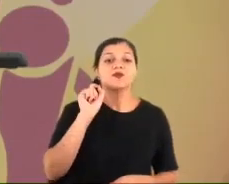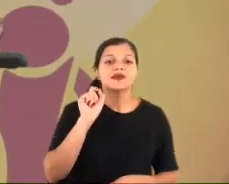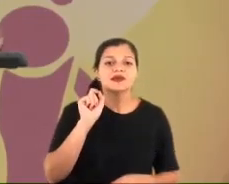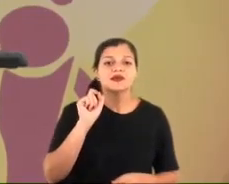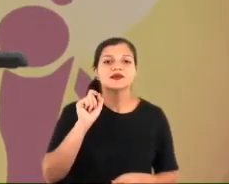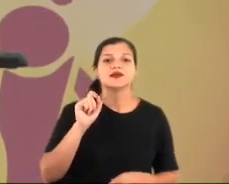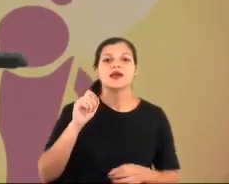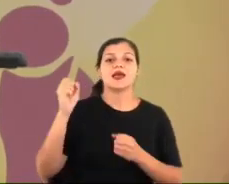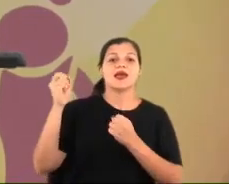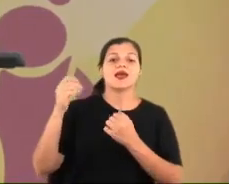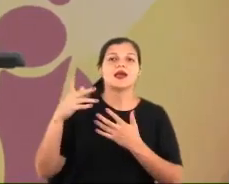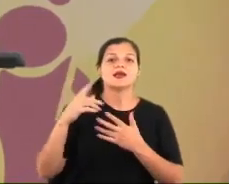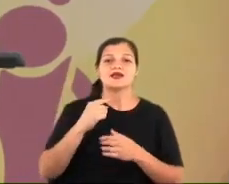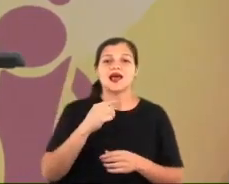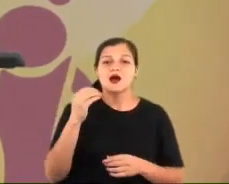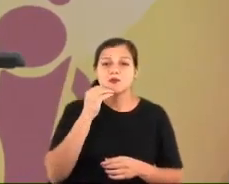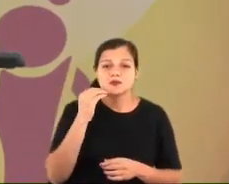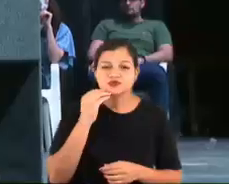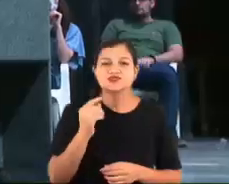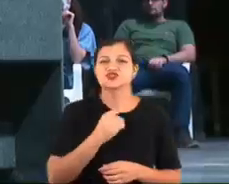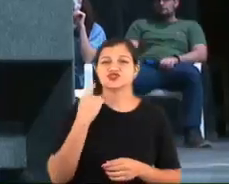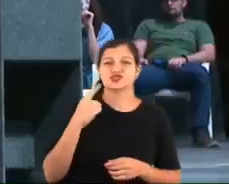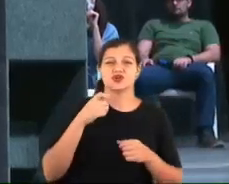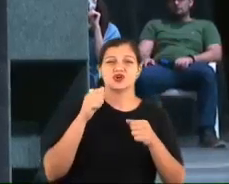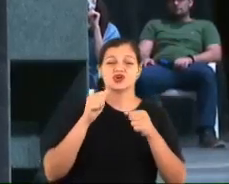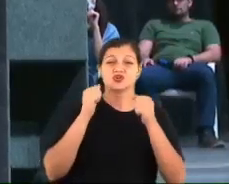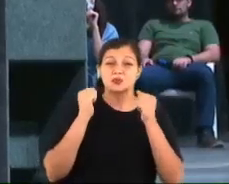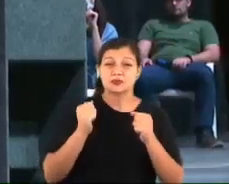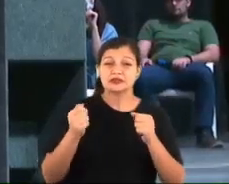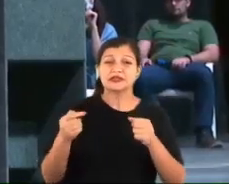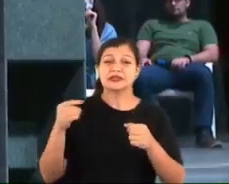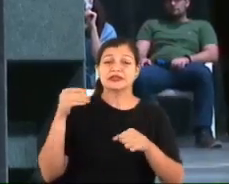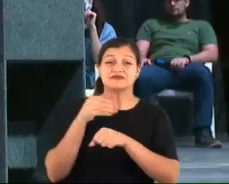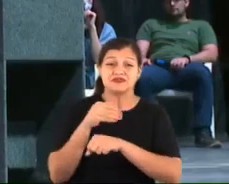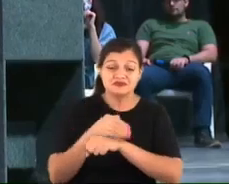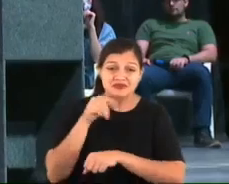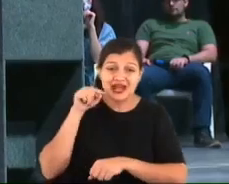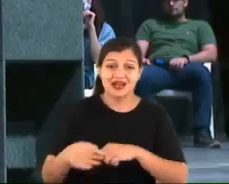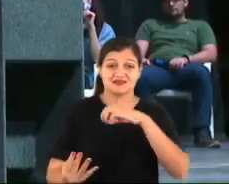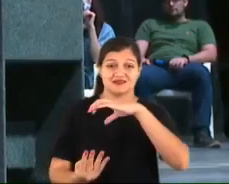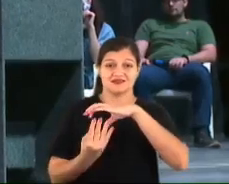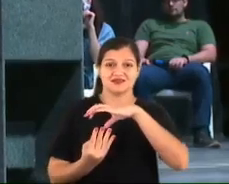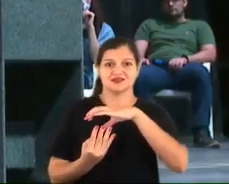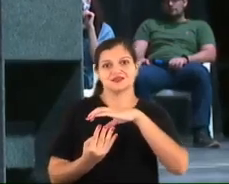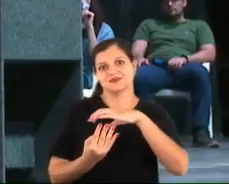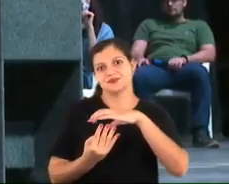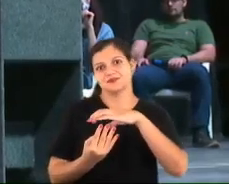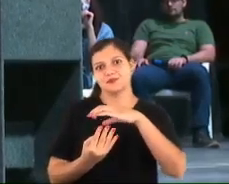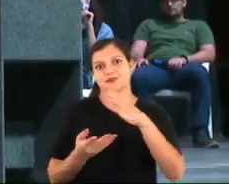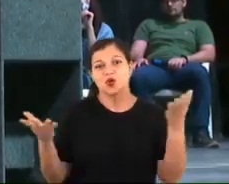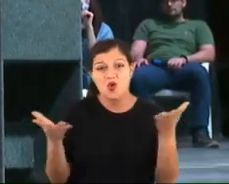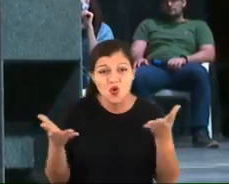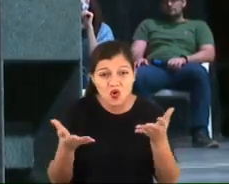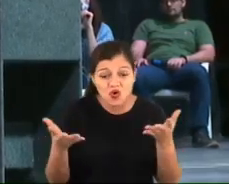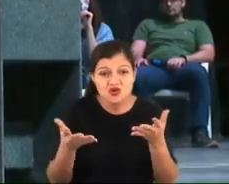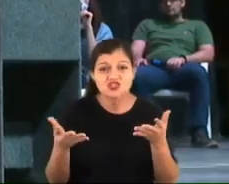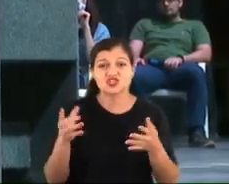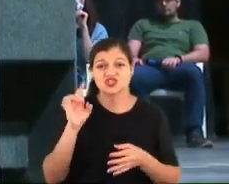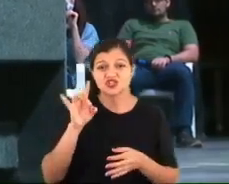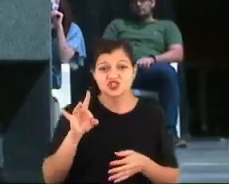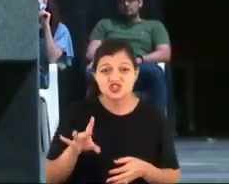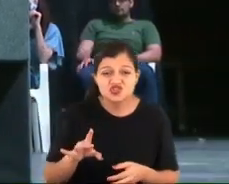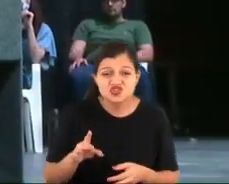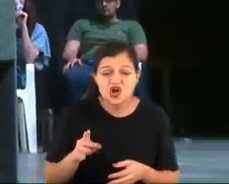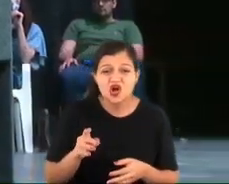ver esse lugar vazio, de ver só a banda aqui, graças a Deus, pessoas ainda com saúde para fazer, 3 câmeras e